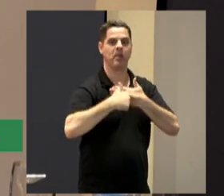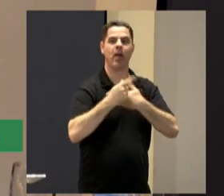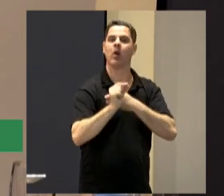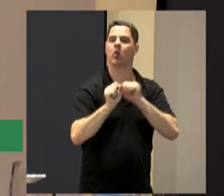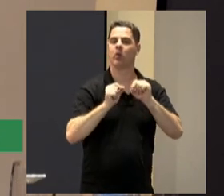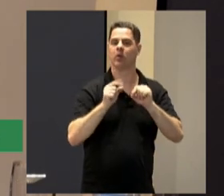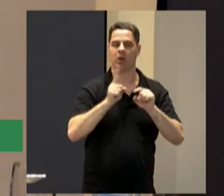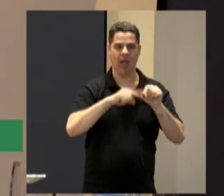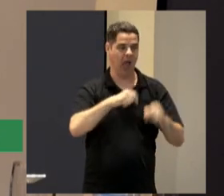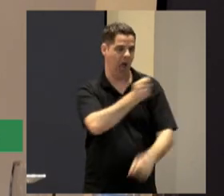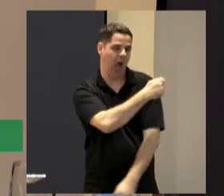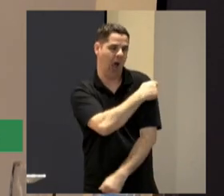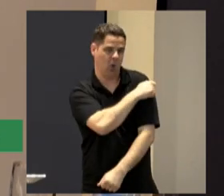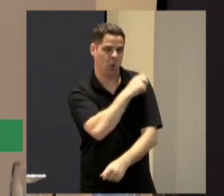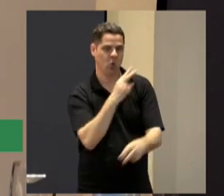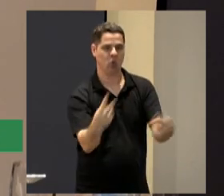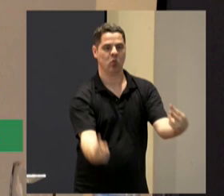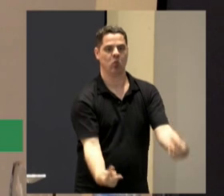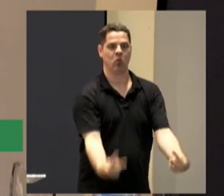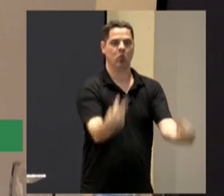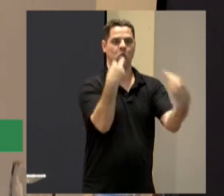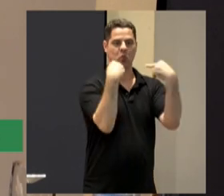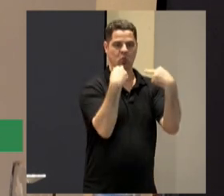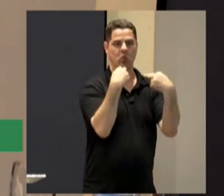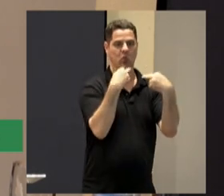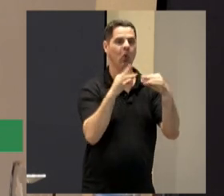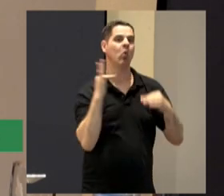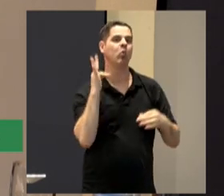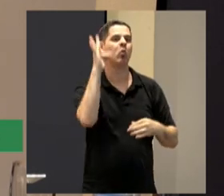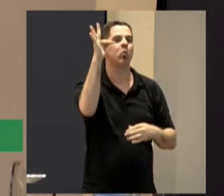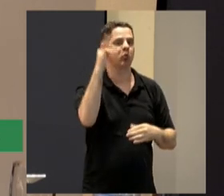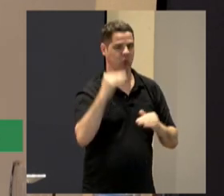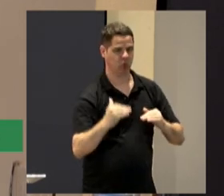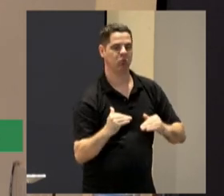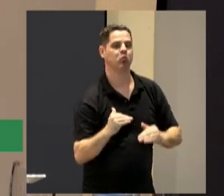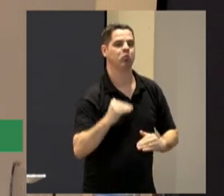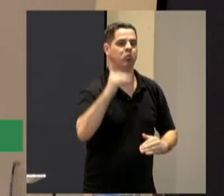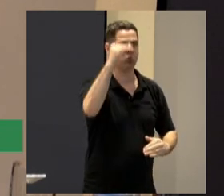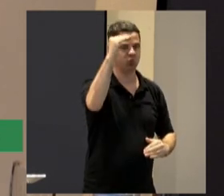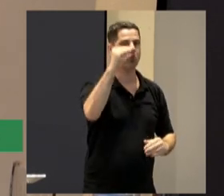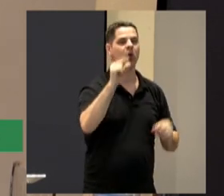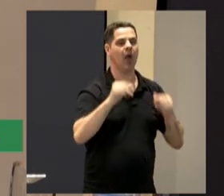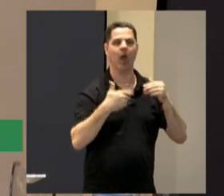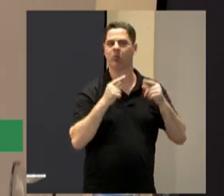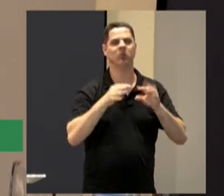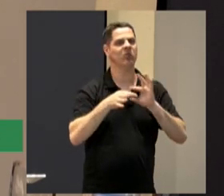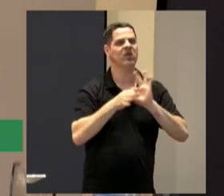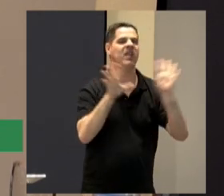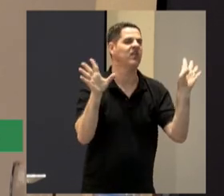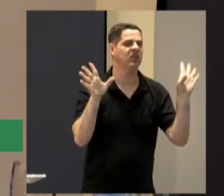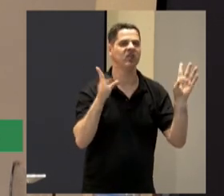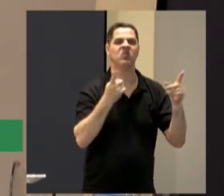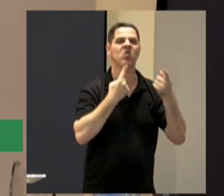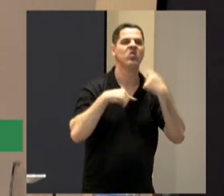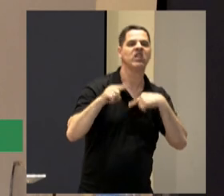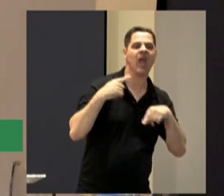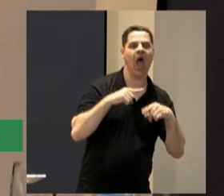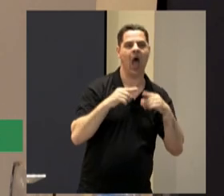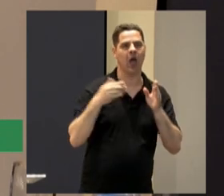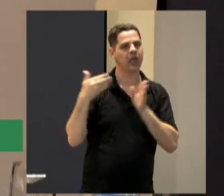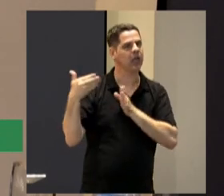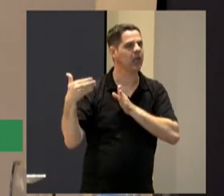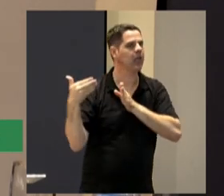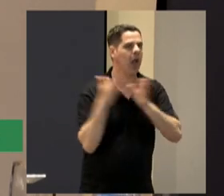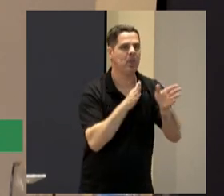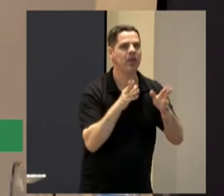que estudantes vejam a possibilidade de serem assim também. E de serem e fazerem o que quiserem. E terem esse horizonte